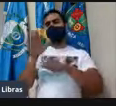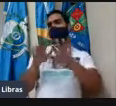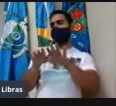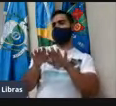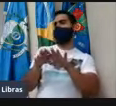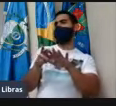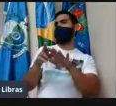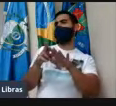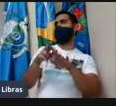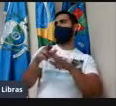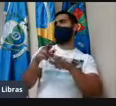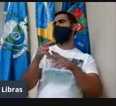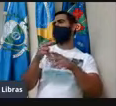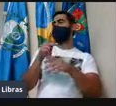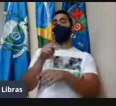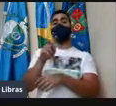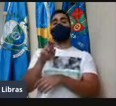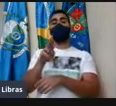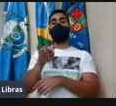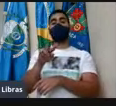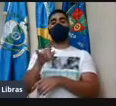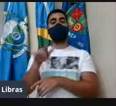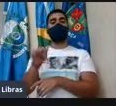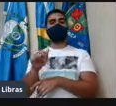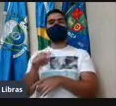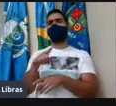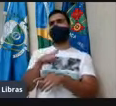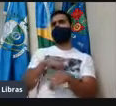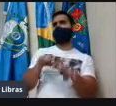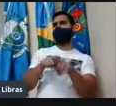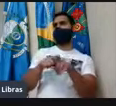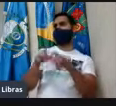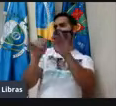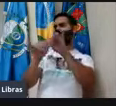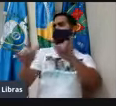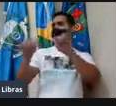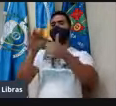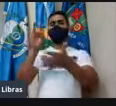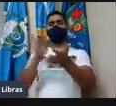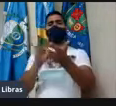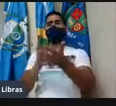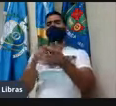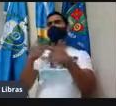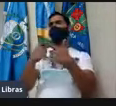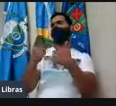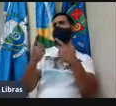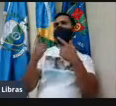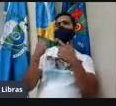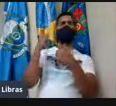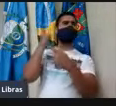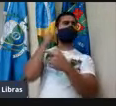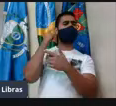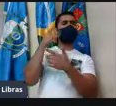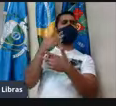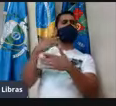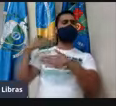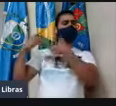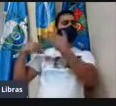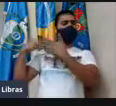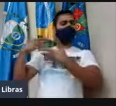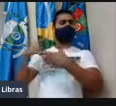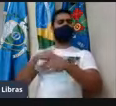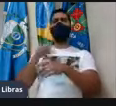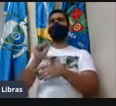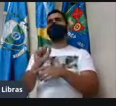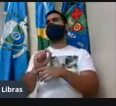regimes de previdência social, né, que vão dar realmente dados reais, porque a gente ouve isso já há algum tempo, que,